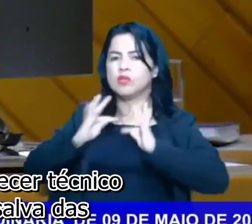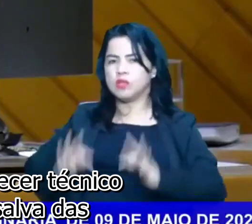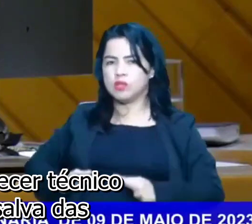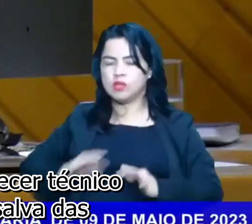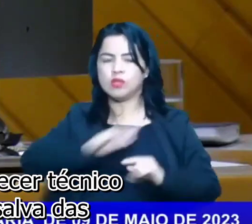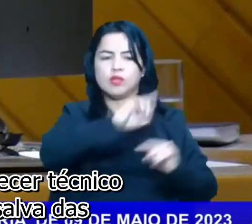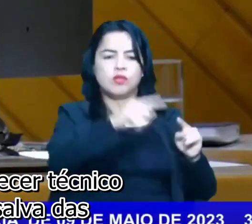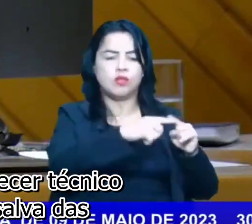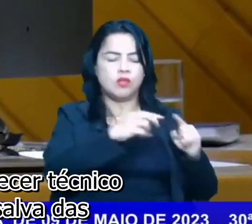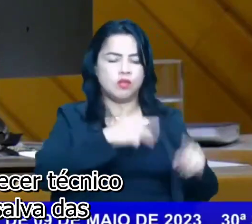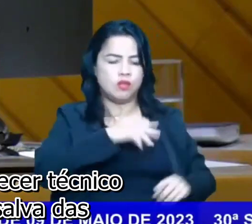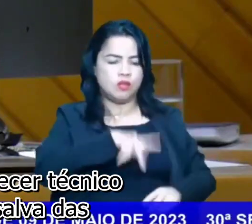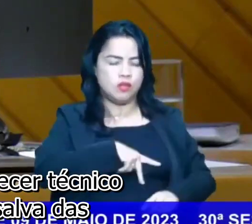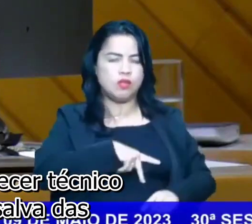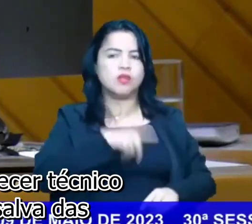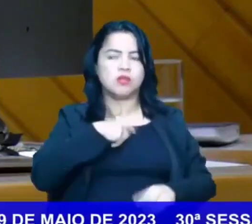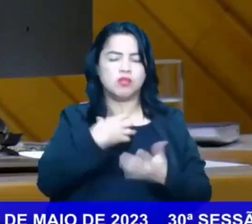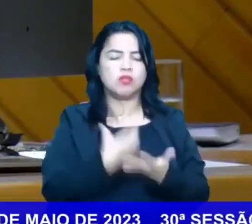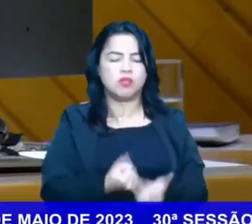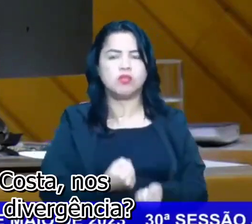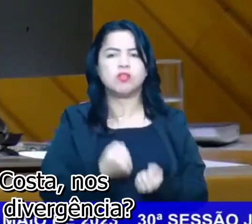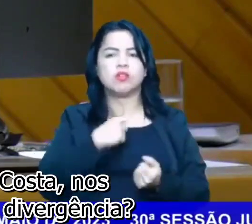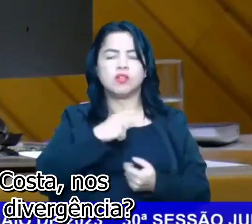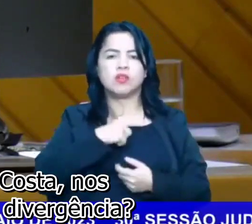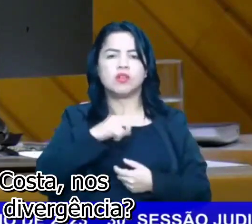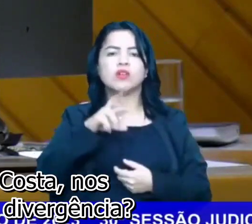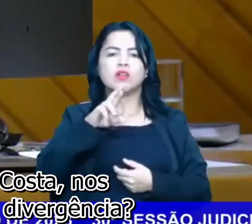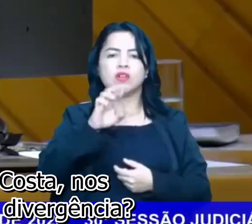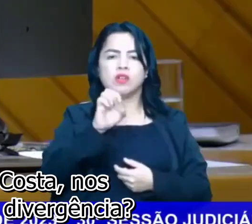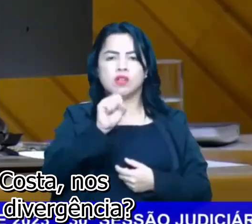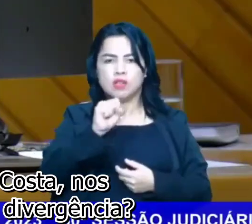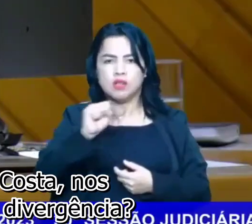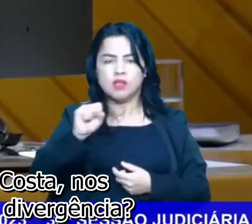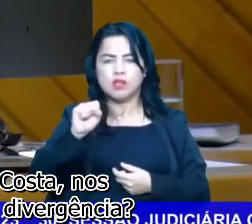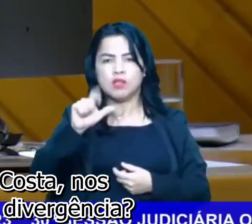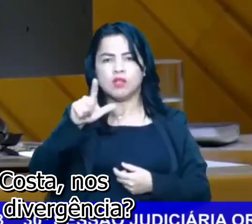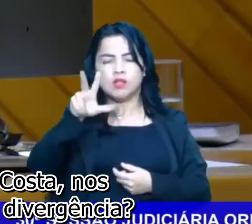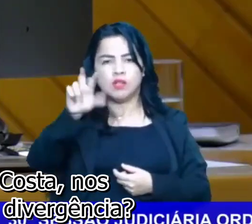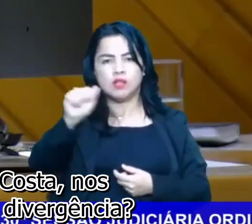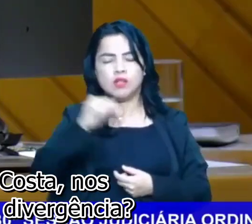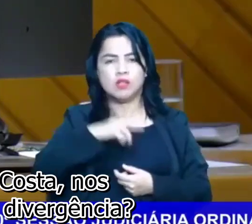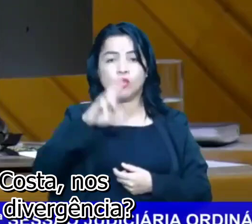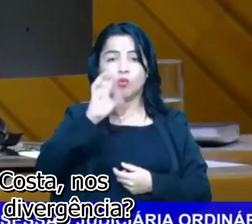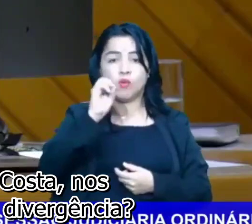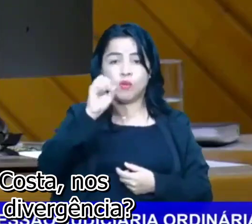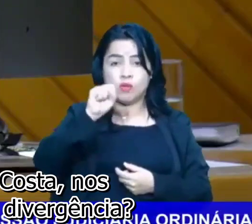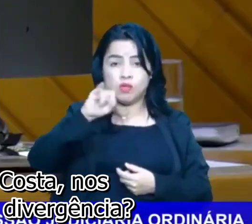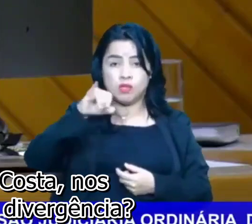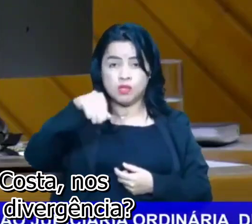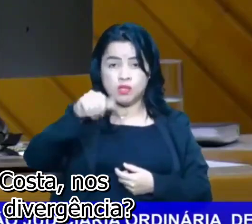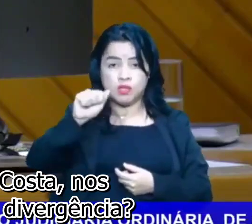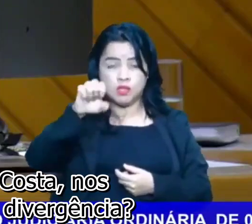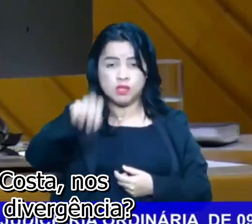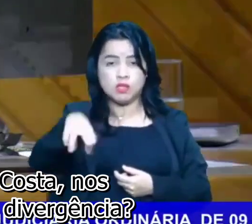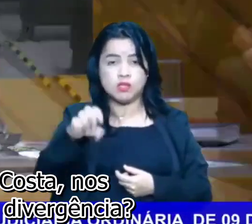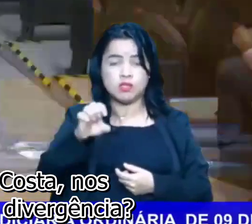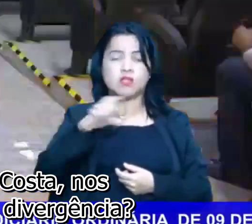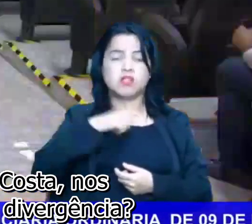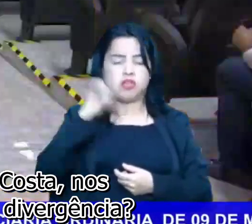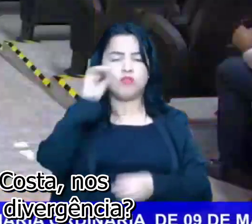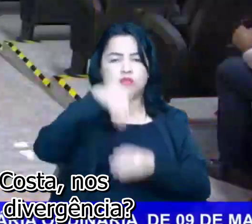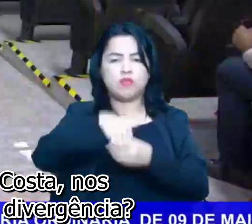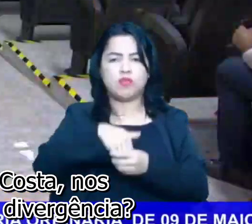e ministerial, eu voto pela aprovação com ressalva das contas de campanha de Roseane Gomes da Costa, nos termos da norma de regência, como